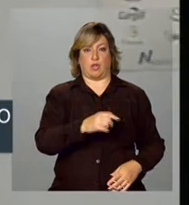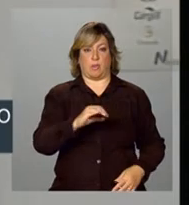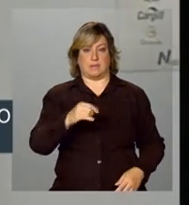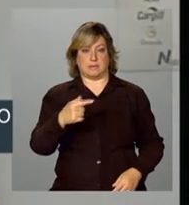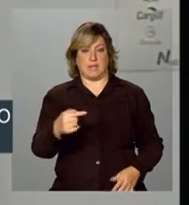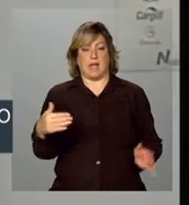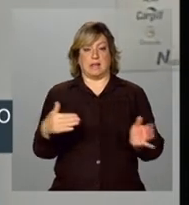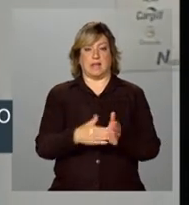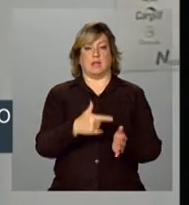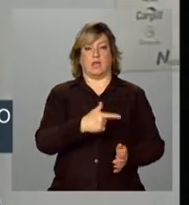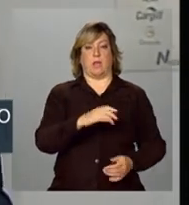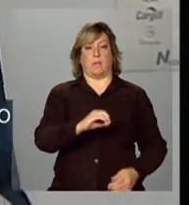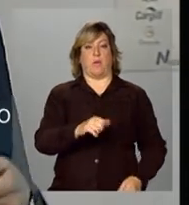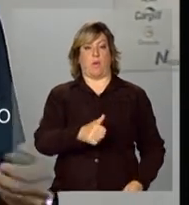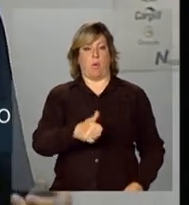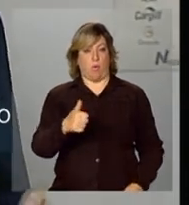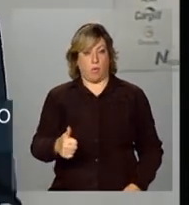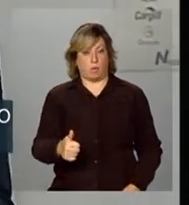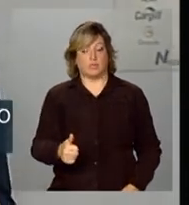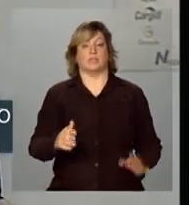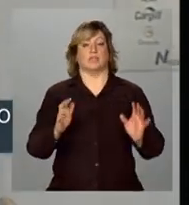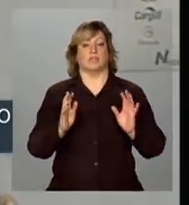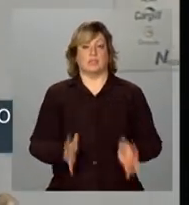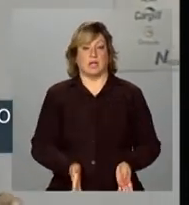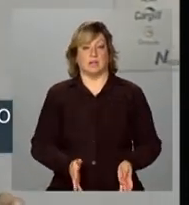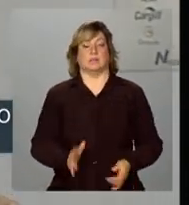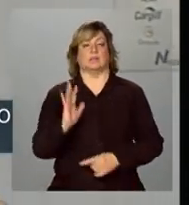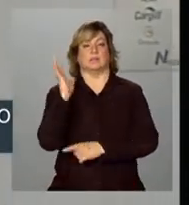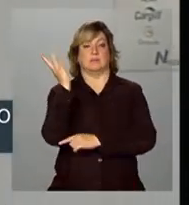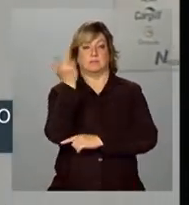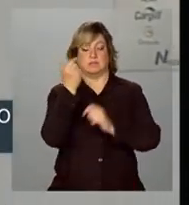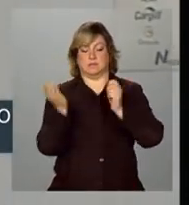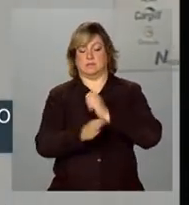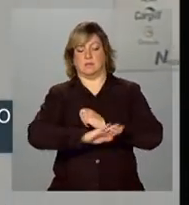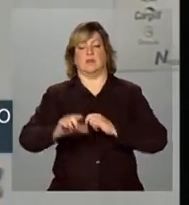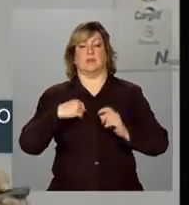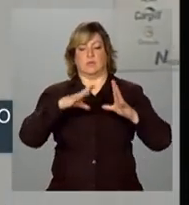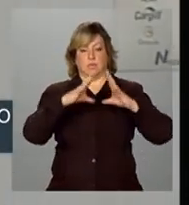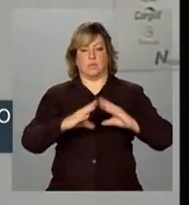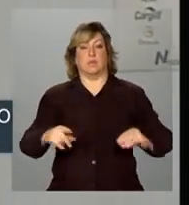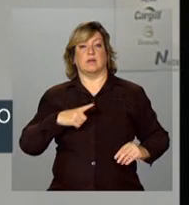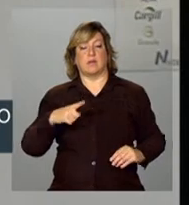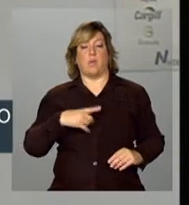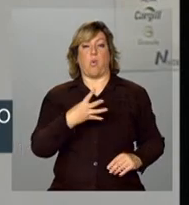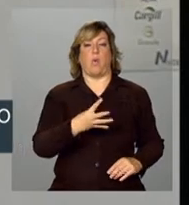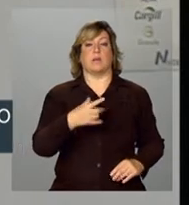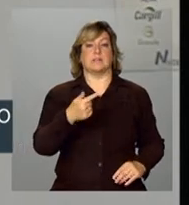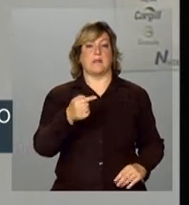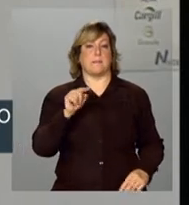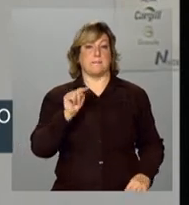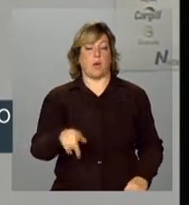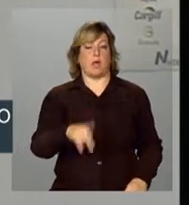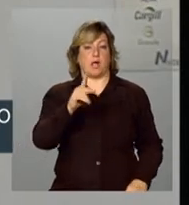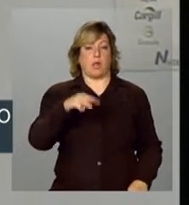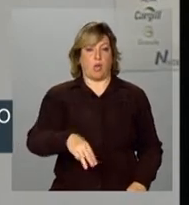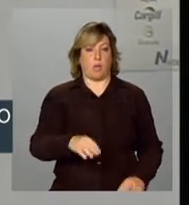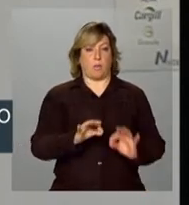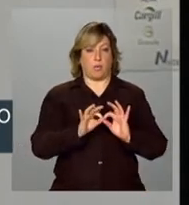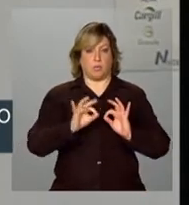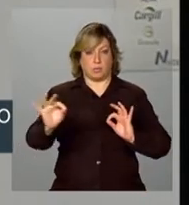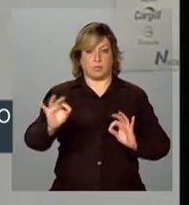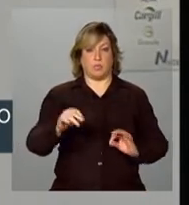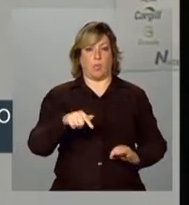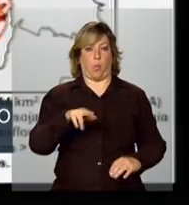2007 a 2011, foram desflorestados nesse período 45 mil quilômetros quadrados,